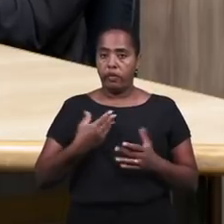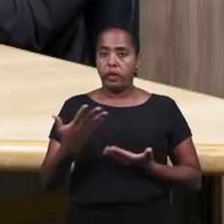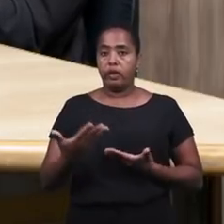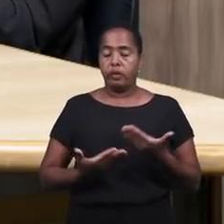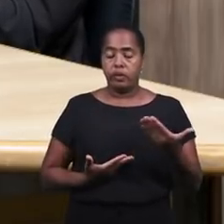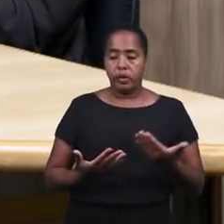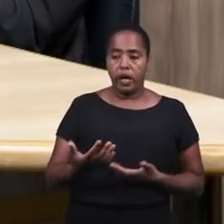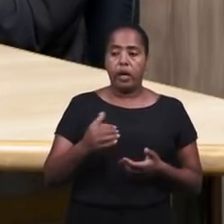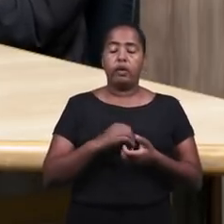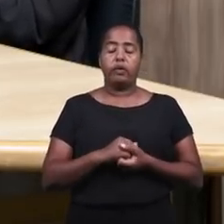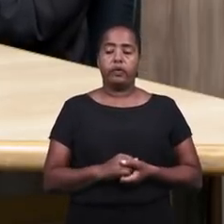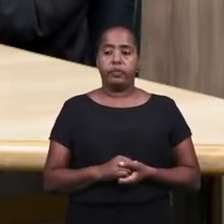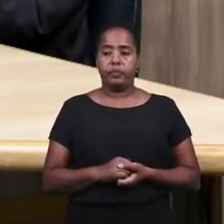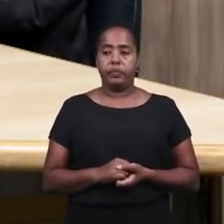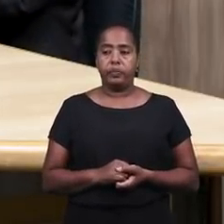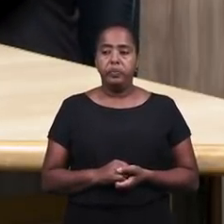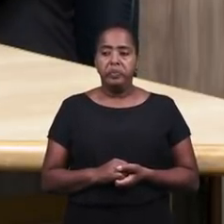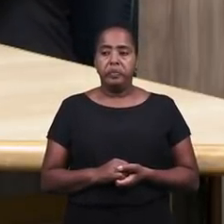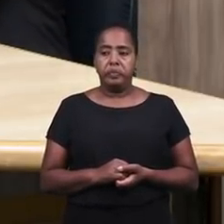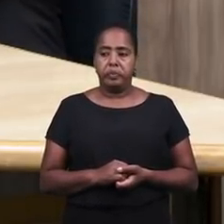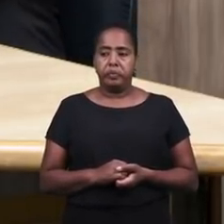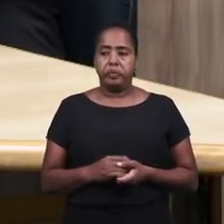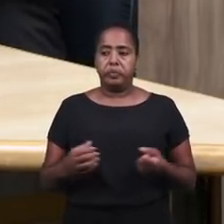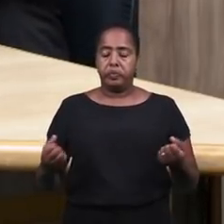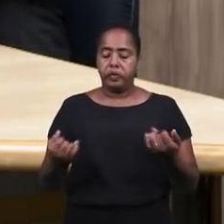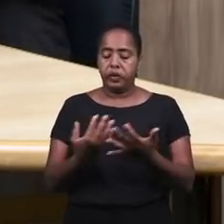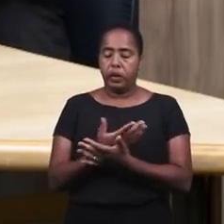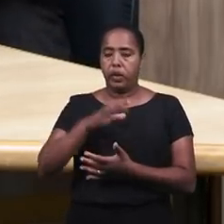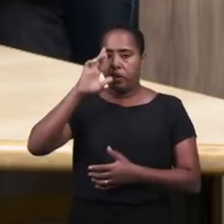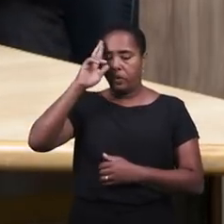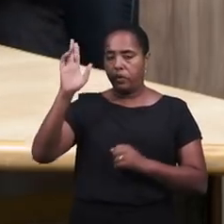na operação do Espírito Santo, na vida da igreja.